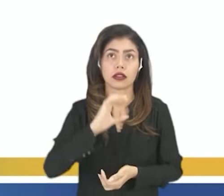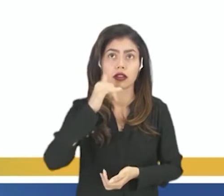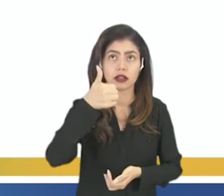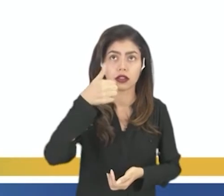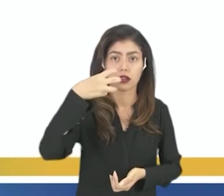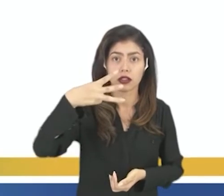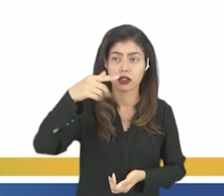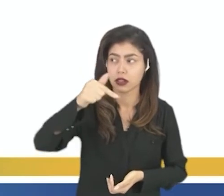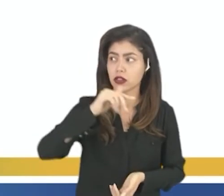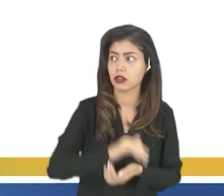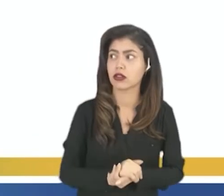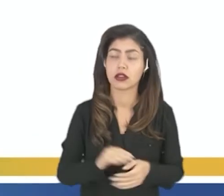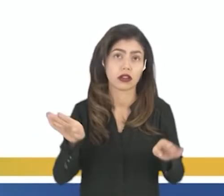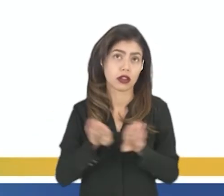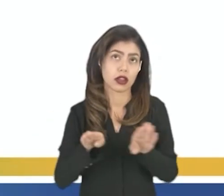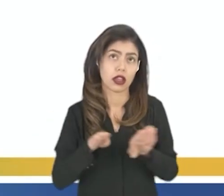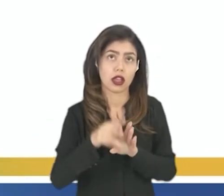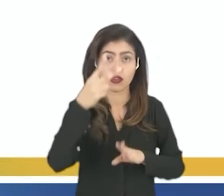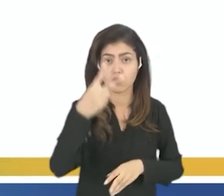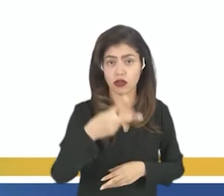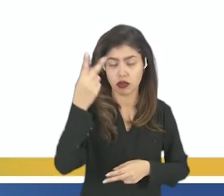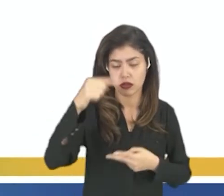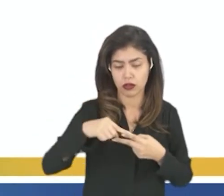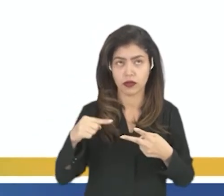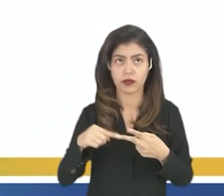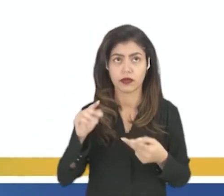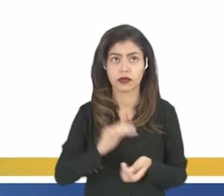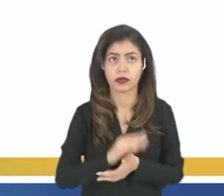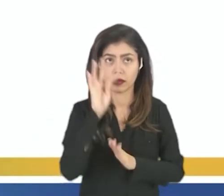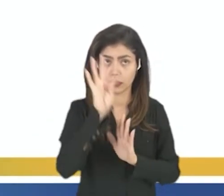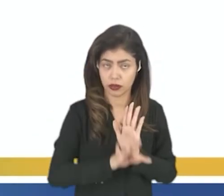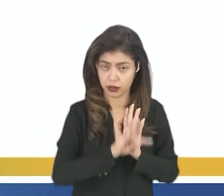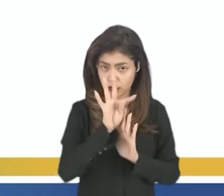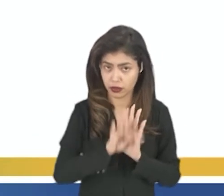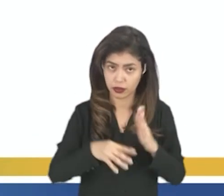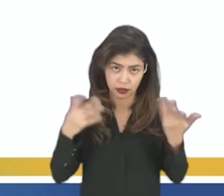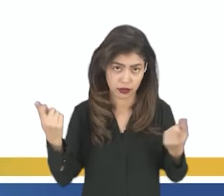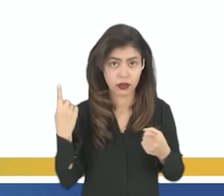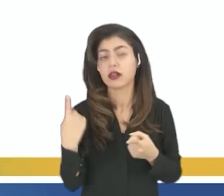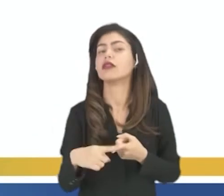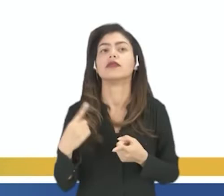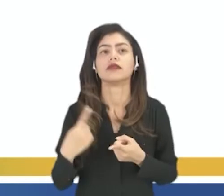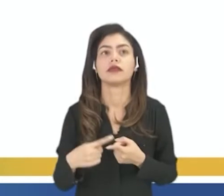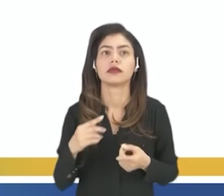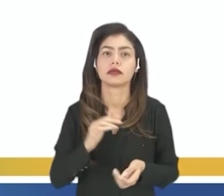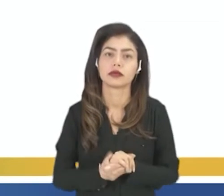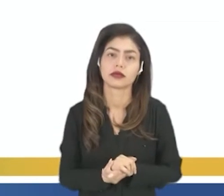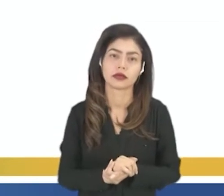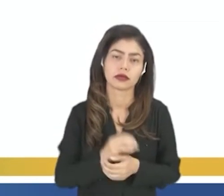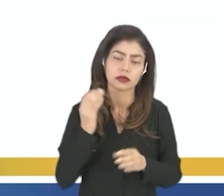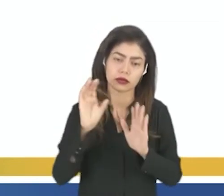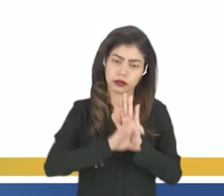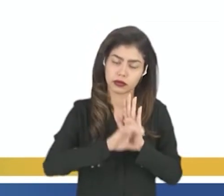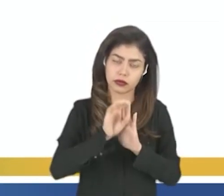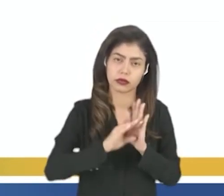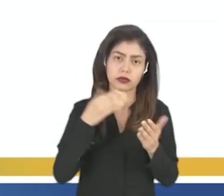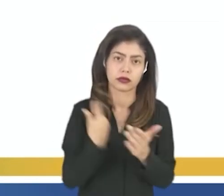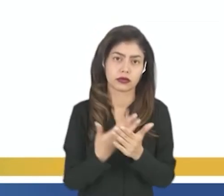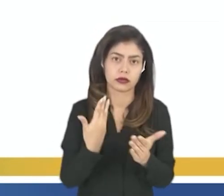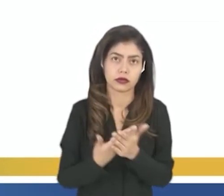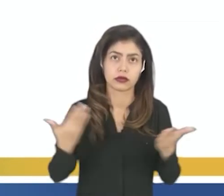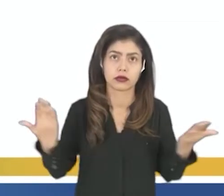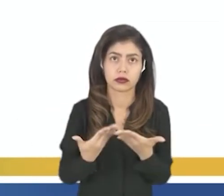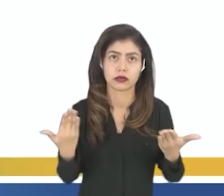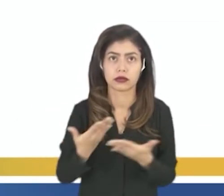então pra que dê tempo vermos as duas questões eu vou pular o texto porque foi o conteúdo da aula e vamos analisar